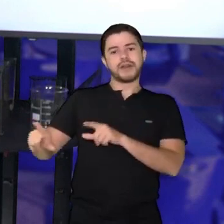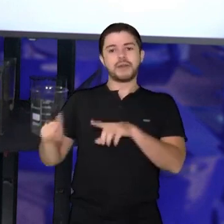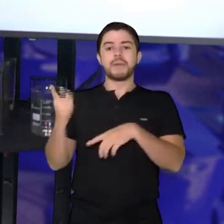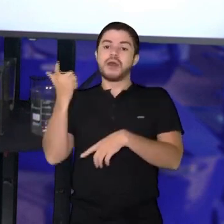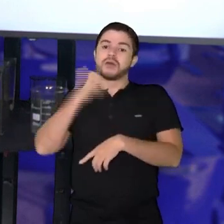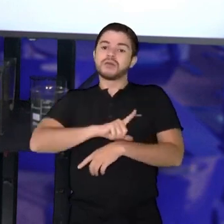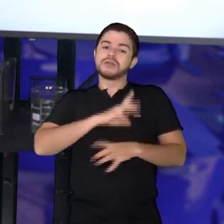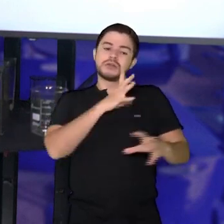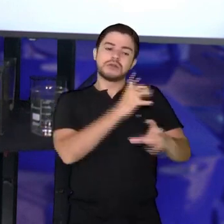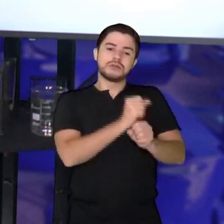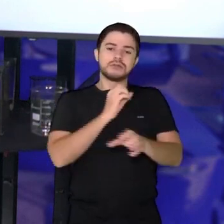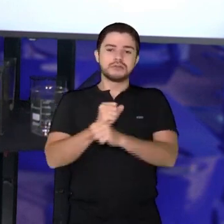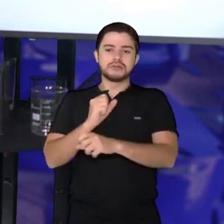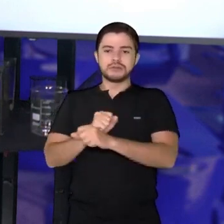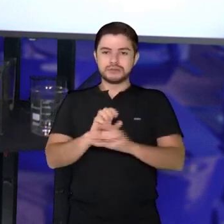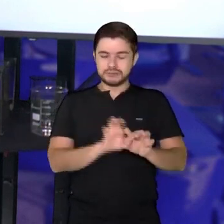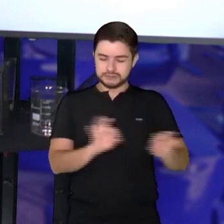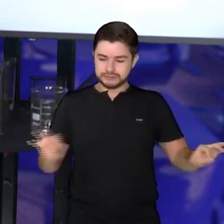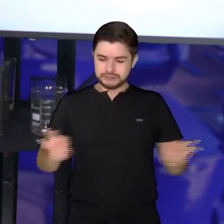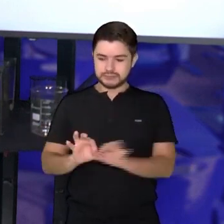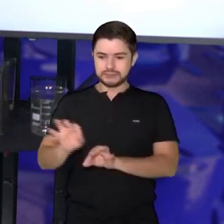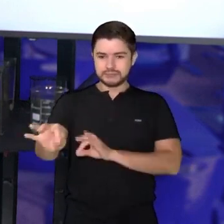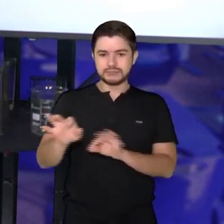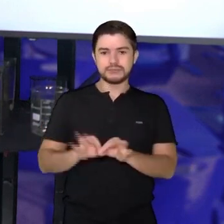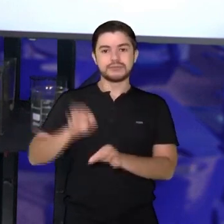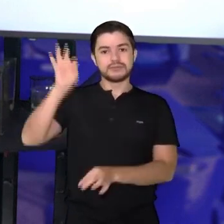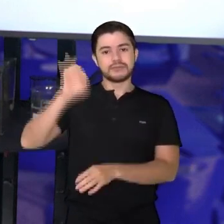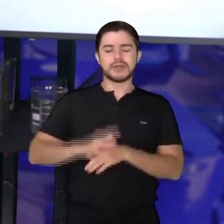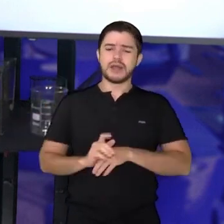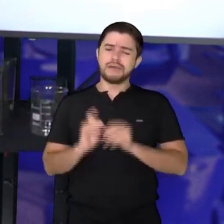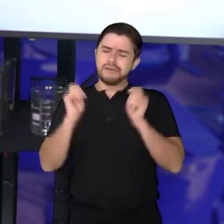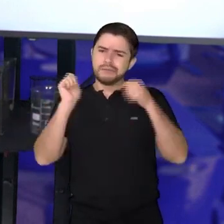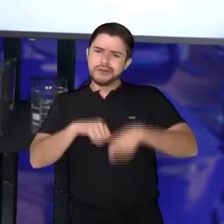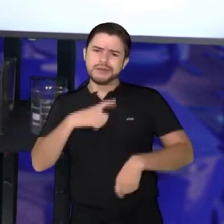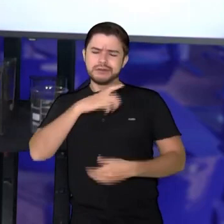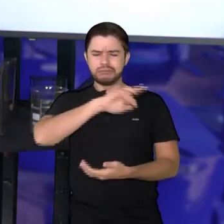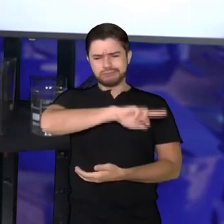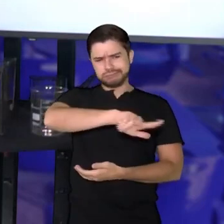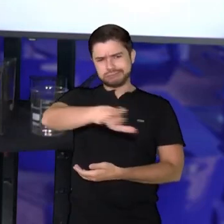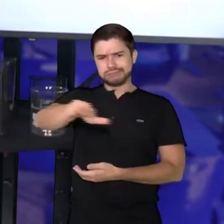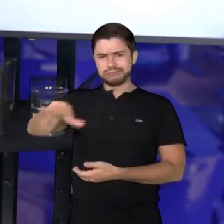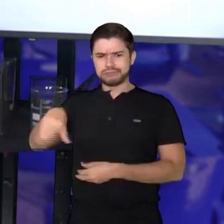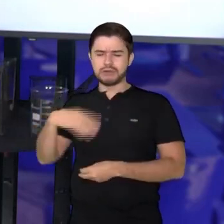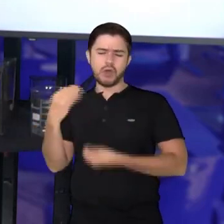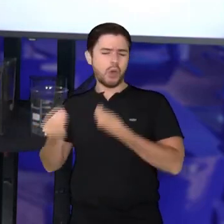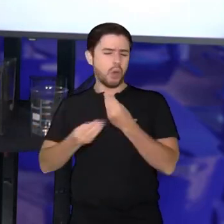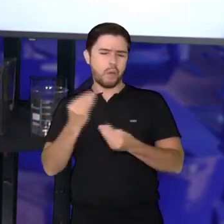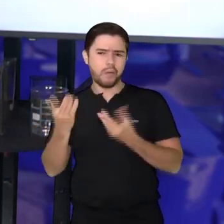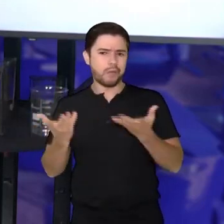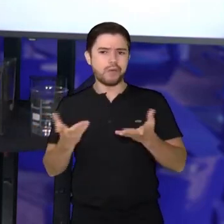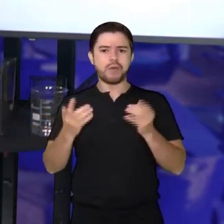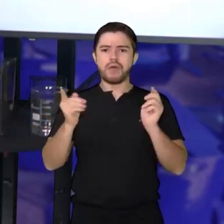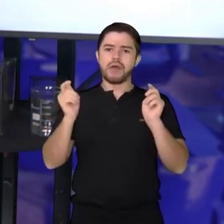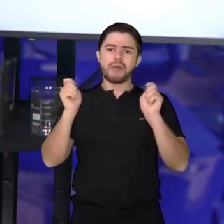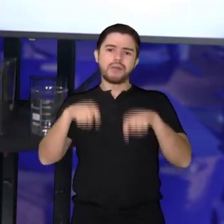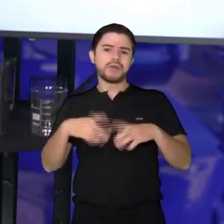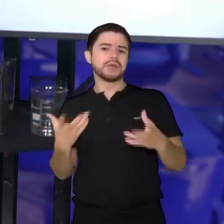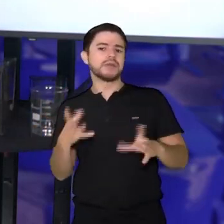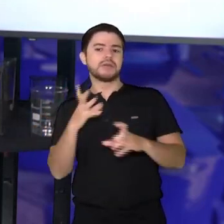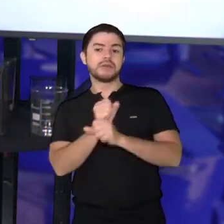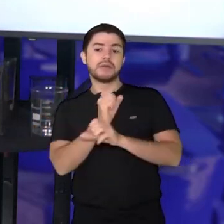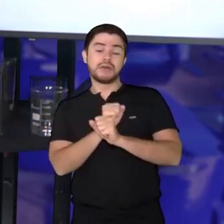calcular o seu volume, tá? Também existem algumas outras formas geométricas, alguns outros sólidos, que aí o cálculo já é um